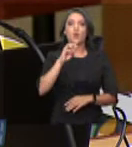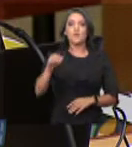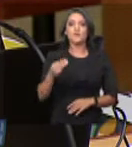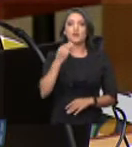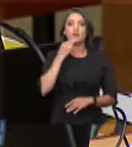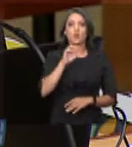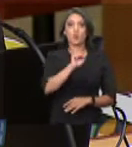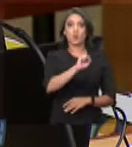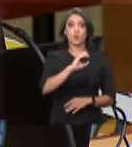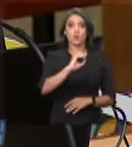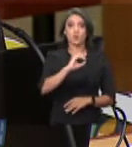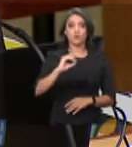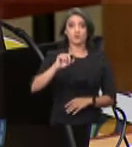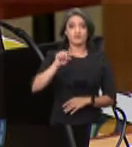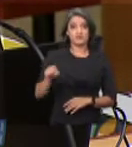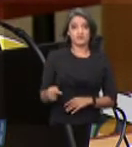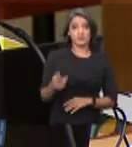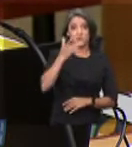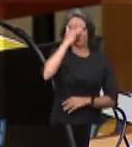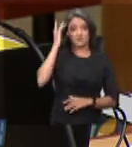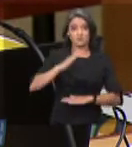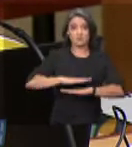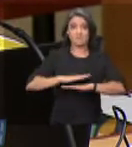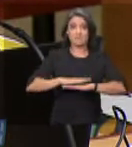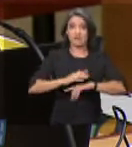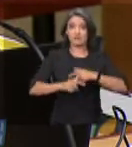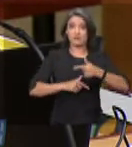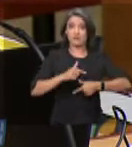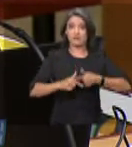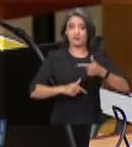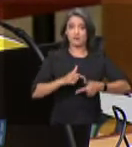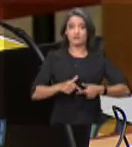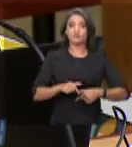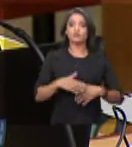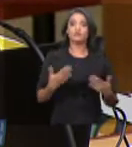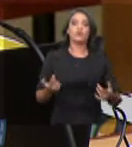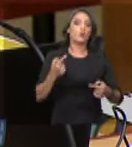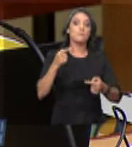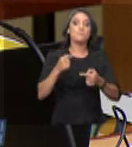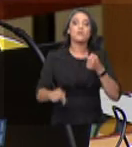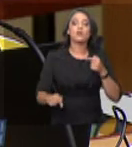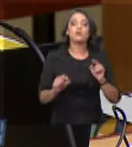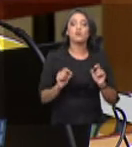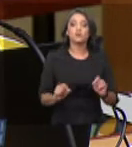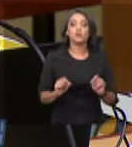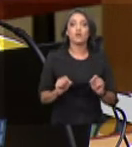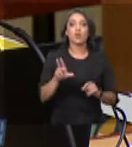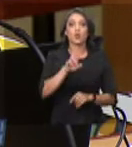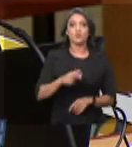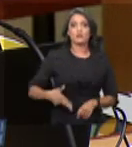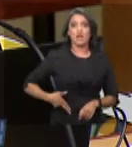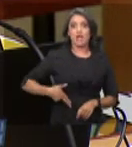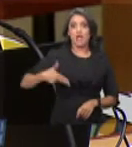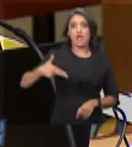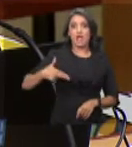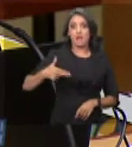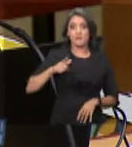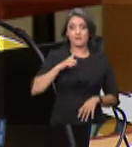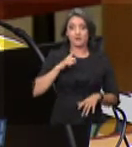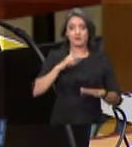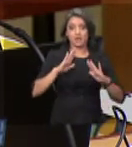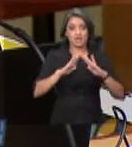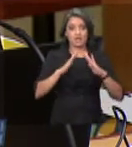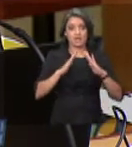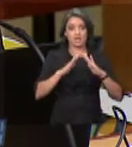milhão e 800 mil mesários está proibido é o porte de arma num raio de 100